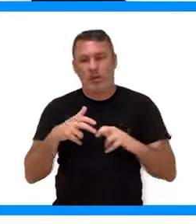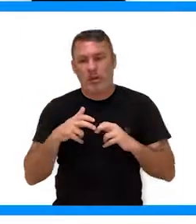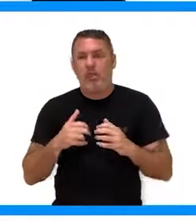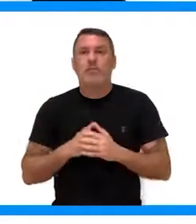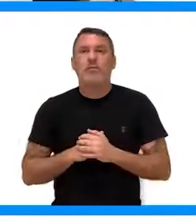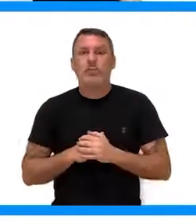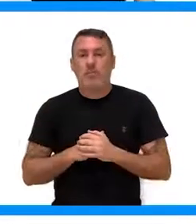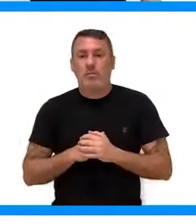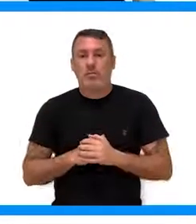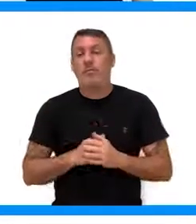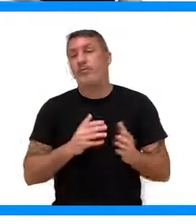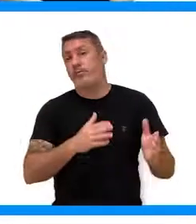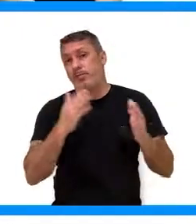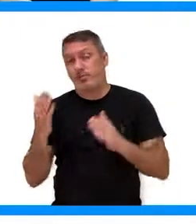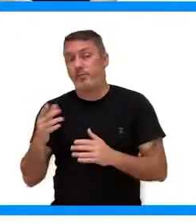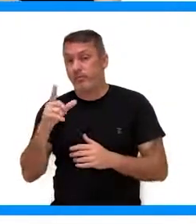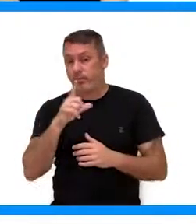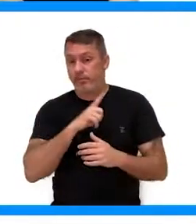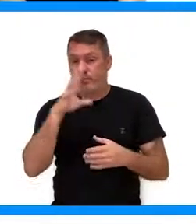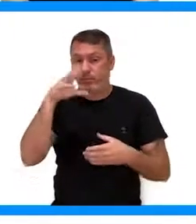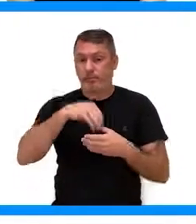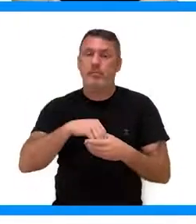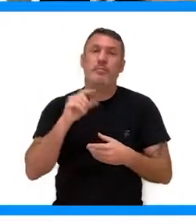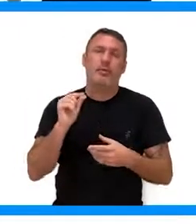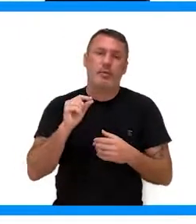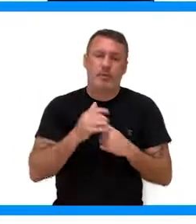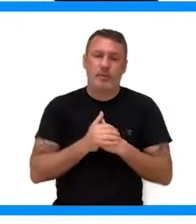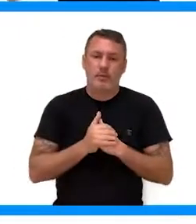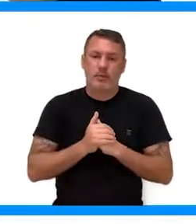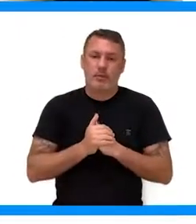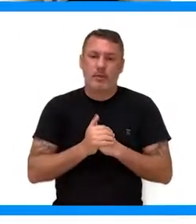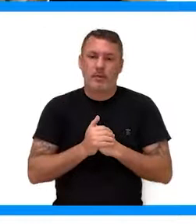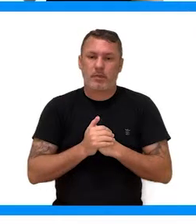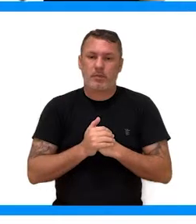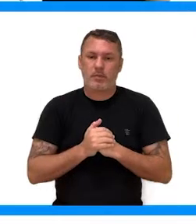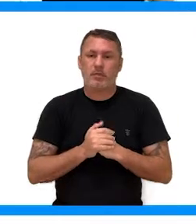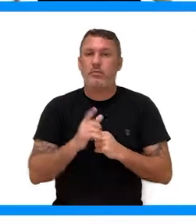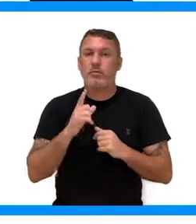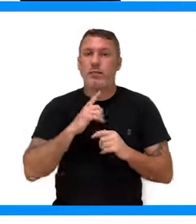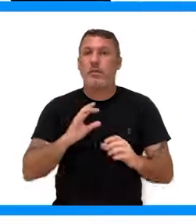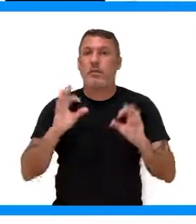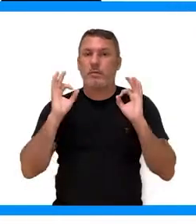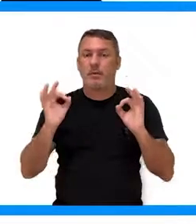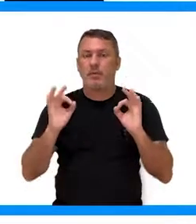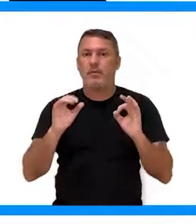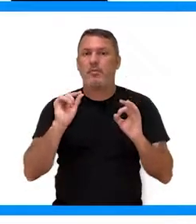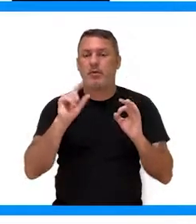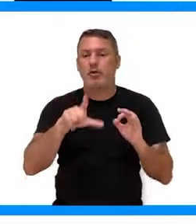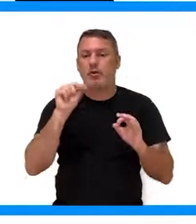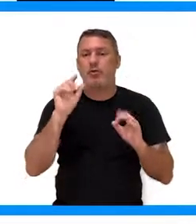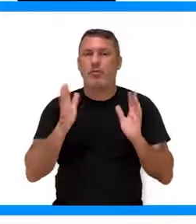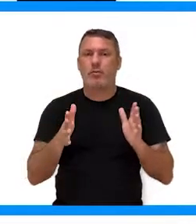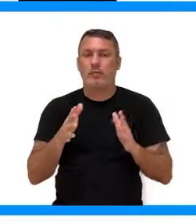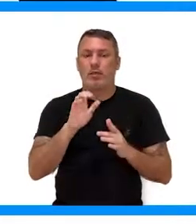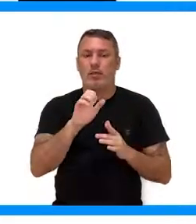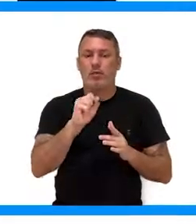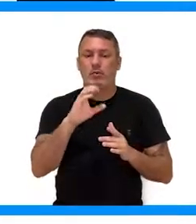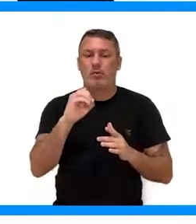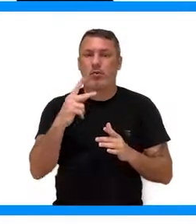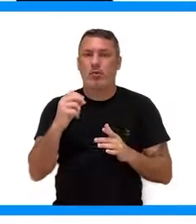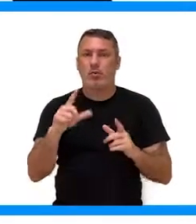tudo bem? Então, e aí, seguindo aqui, mas assim, nós temos aqui de fato um escopo